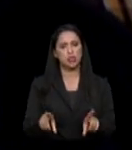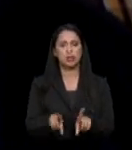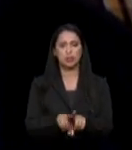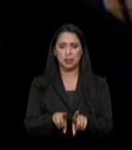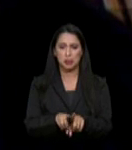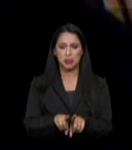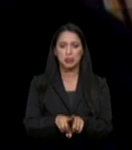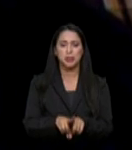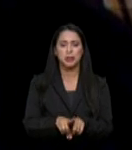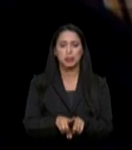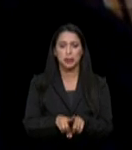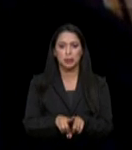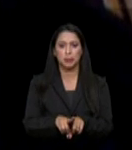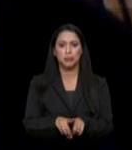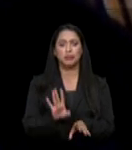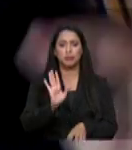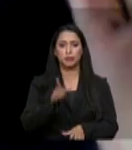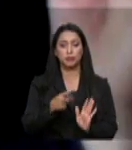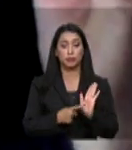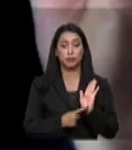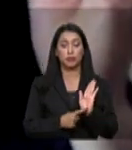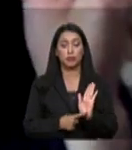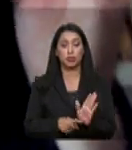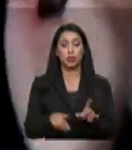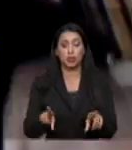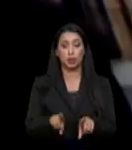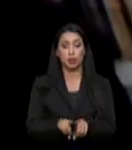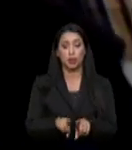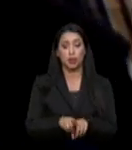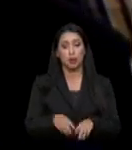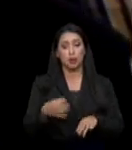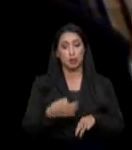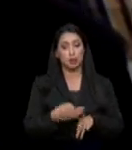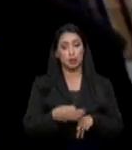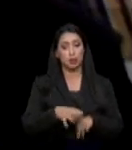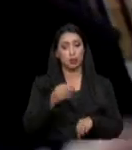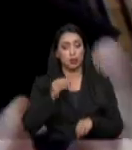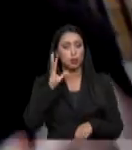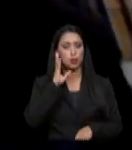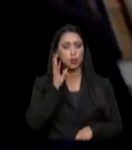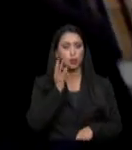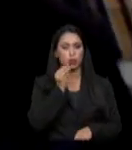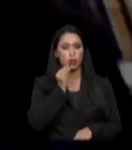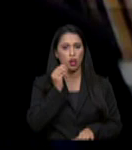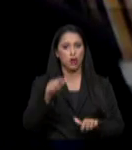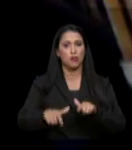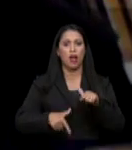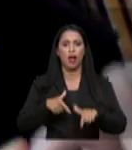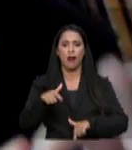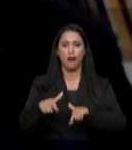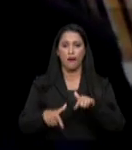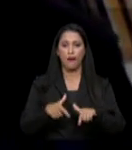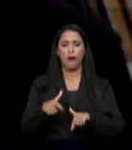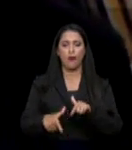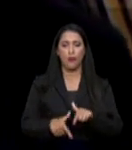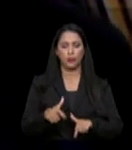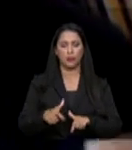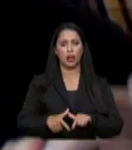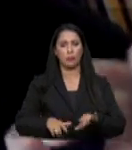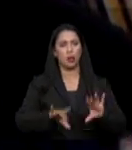também e estupro já foi bem apontado pelo Ministro Dias toffoli Luz ou trabalho